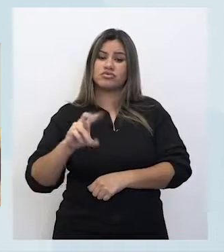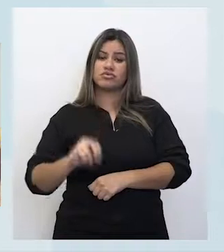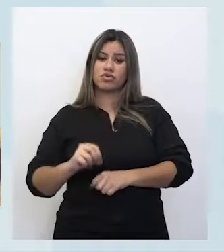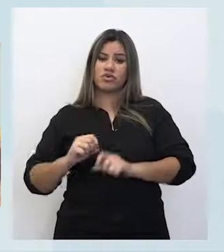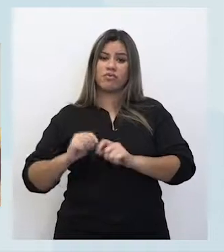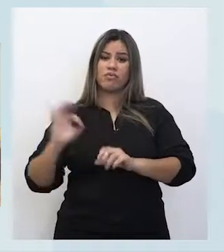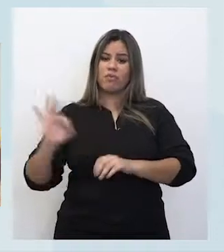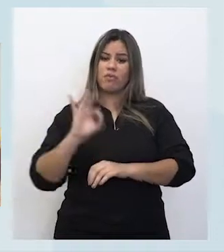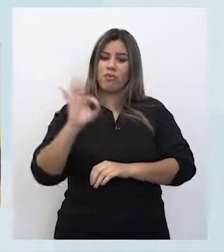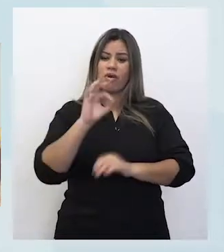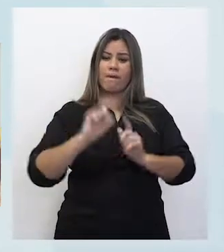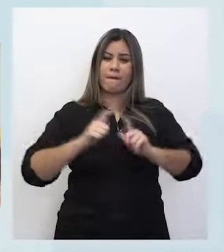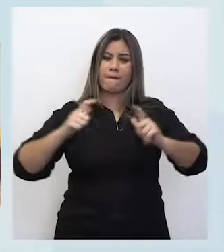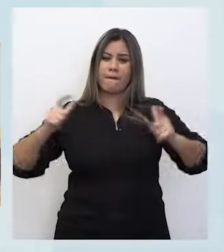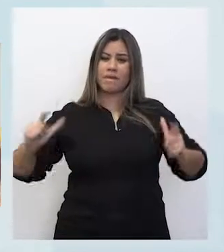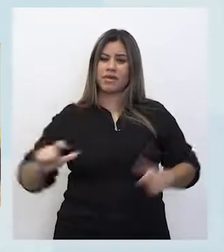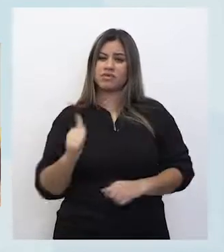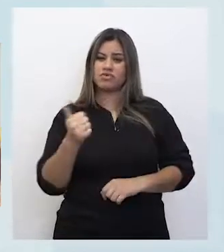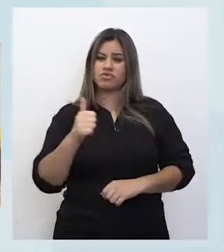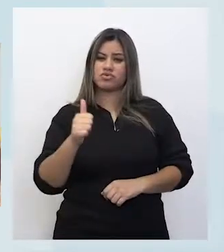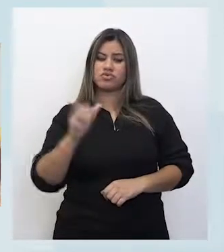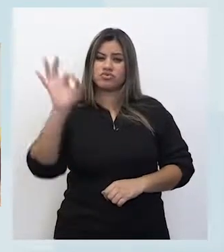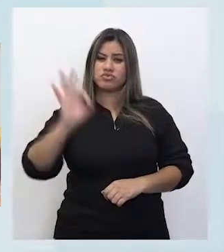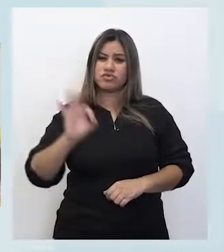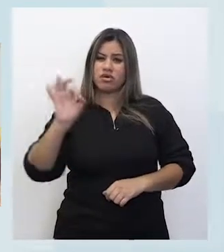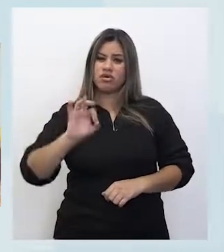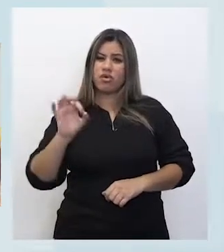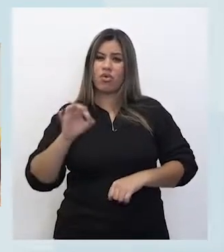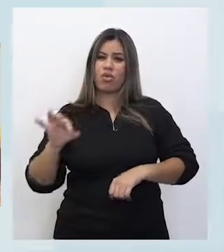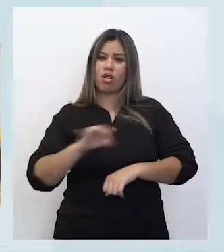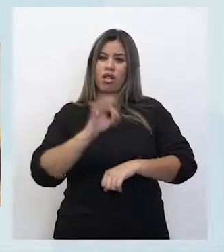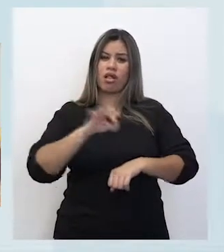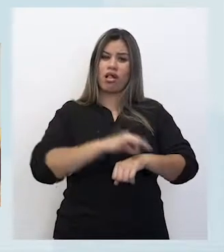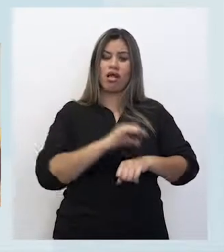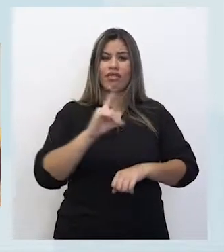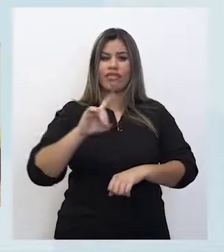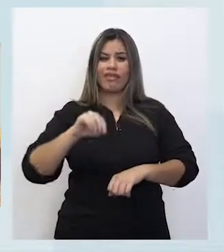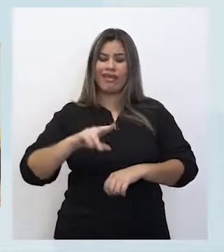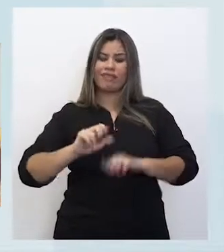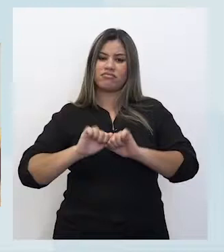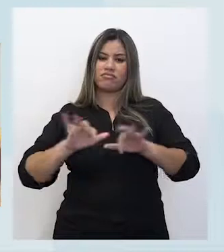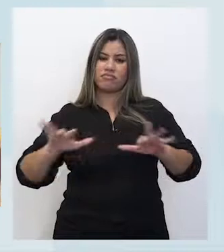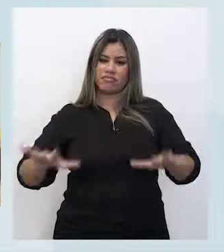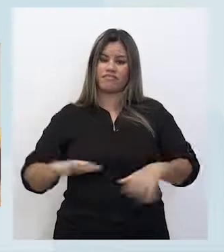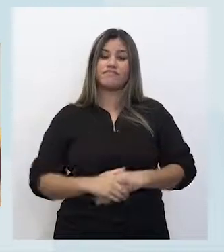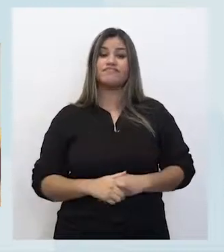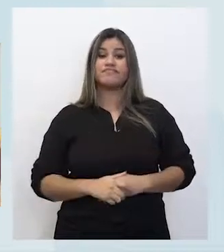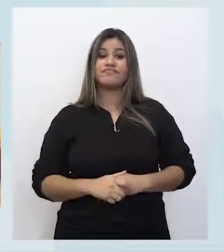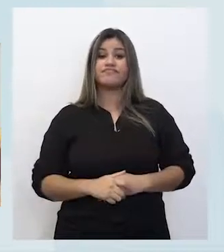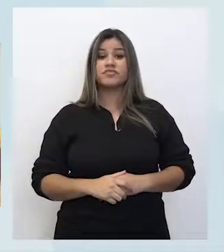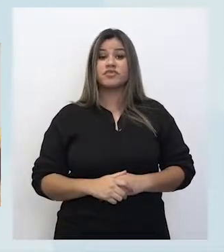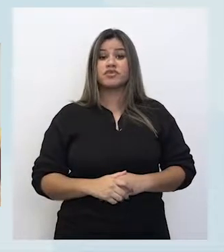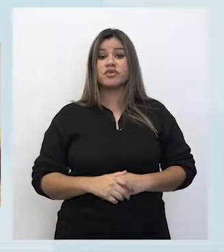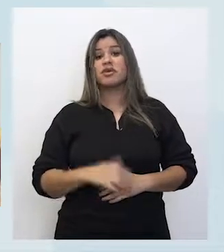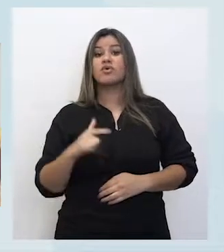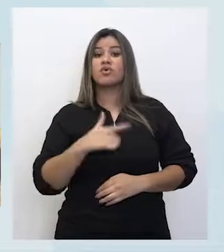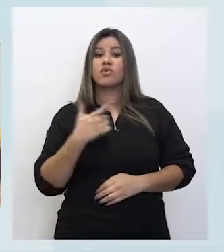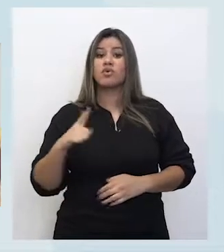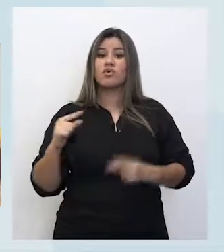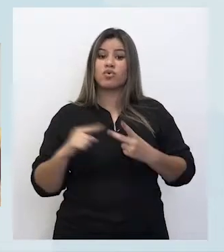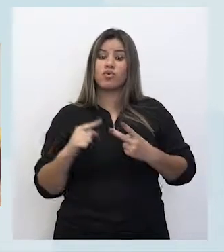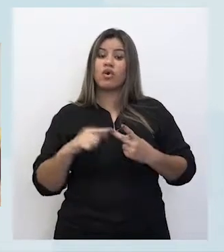em 11% sua capacidade de transmitir dengue no país. Outro efeito diz respeito à